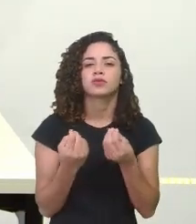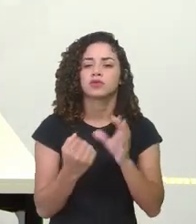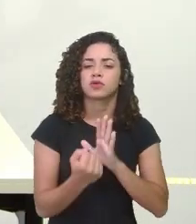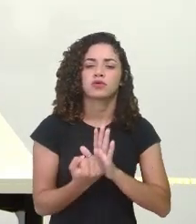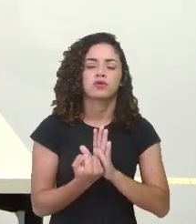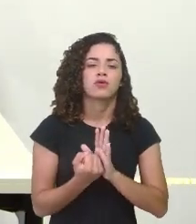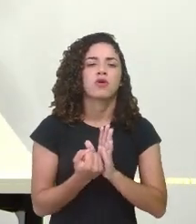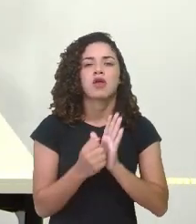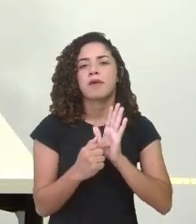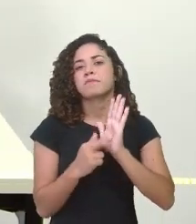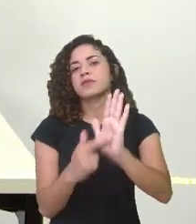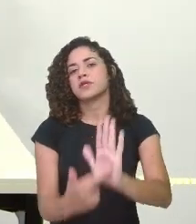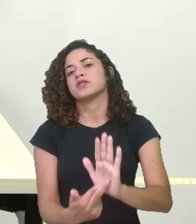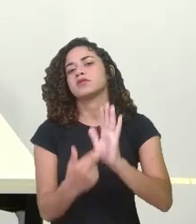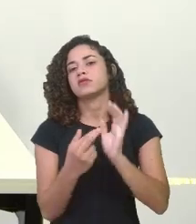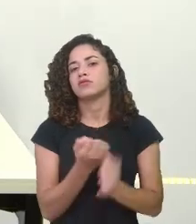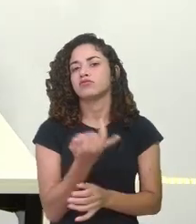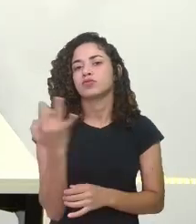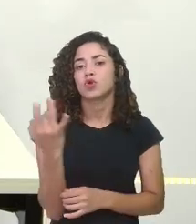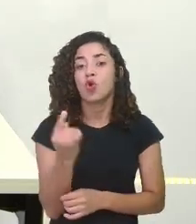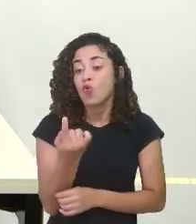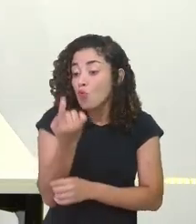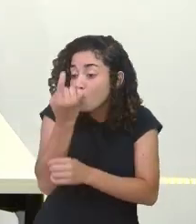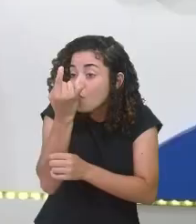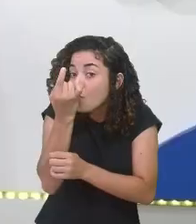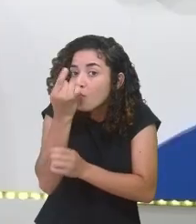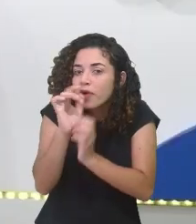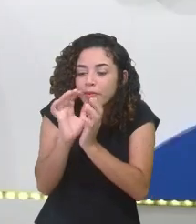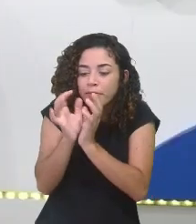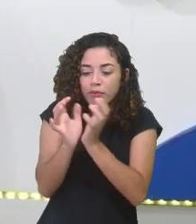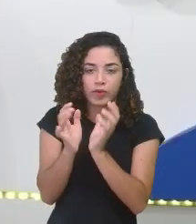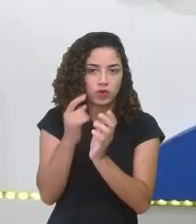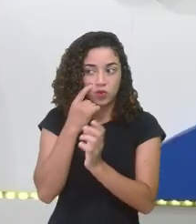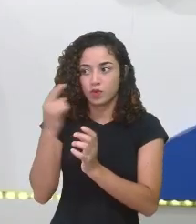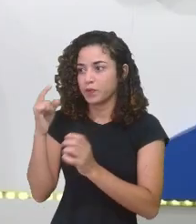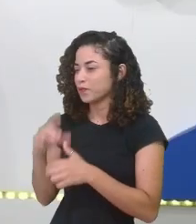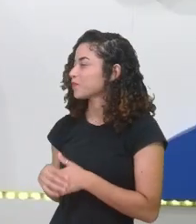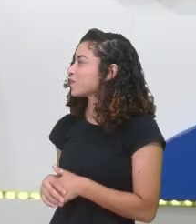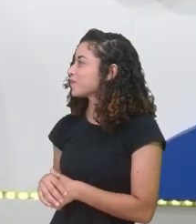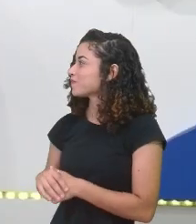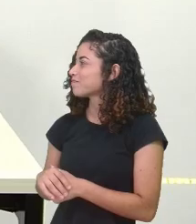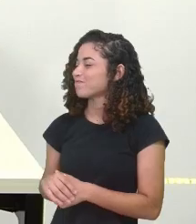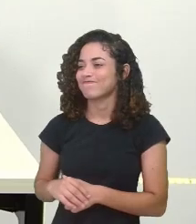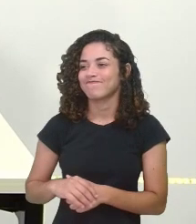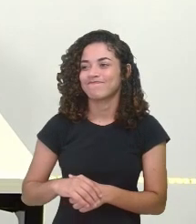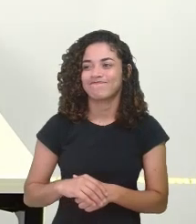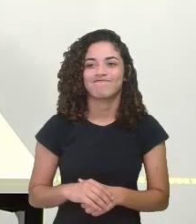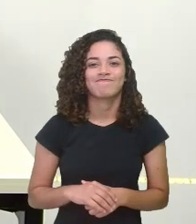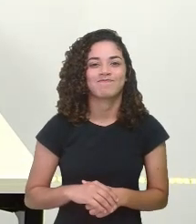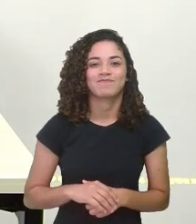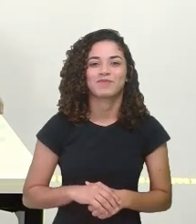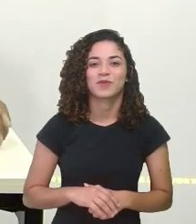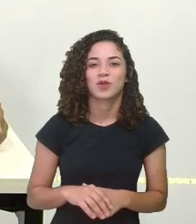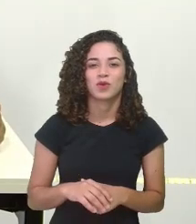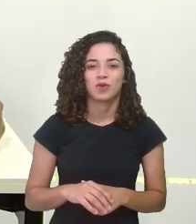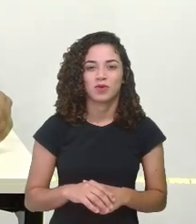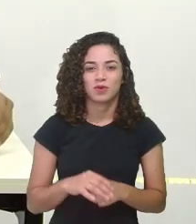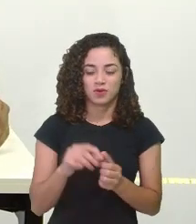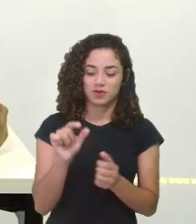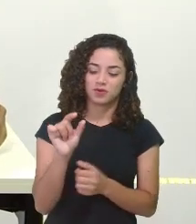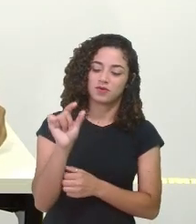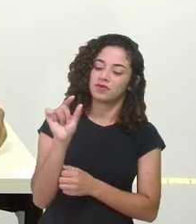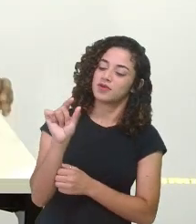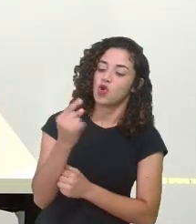em quantidade? Eu vou Uma utilizar... bolinha só, professora Josi. Isso mesmo, professora Iris. Eu vou utilizar pompons para representar a quantidade. Ó.